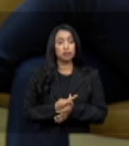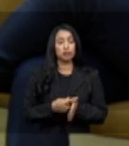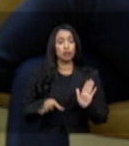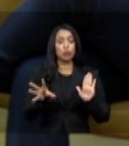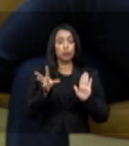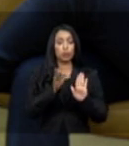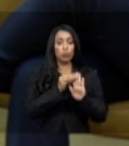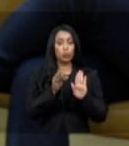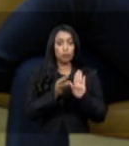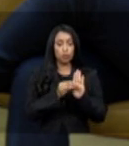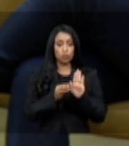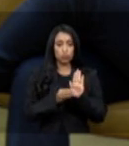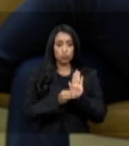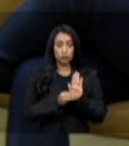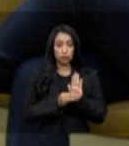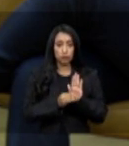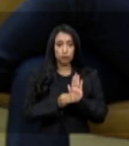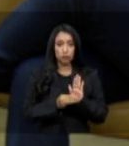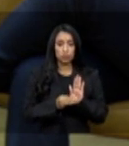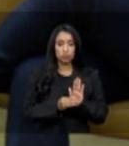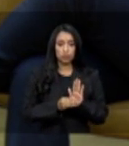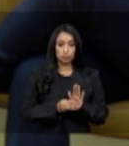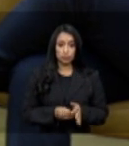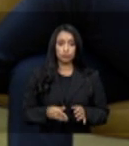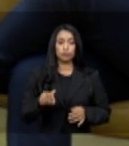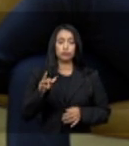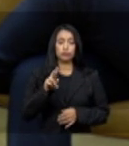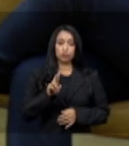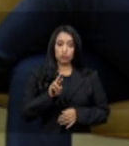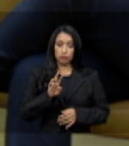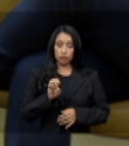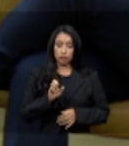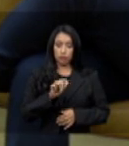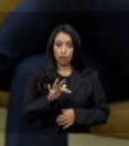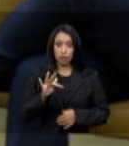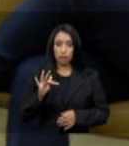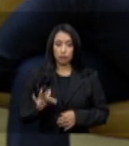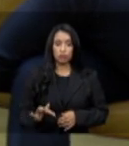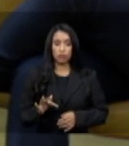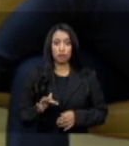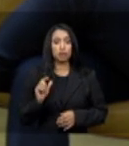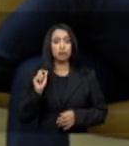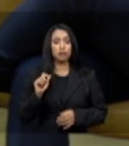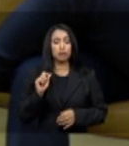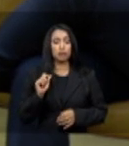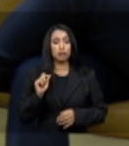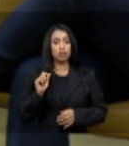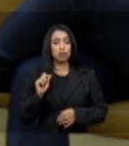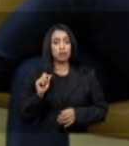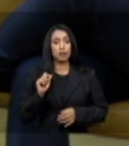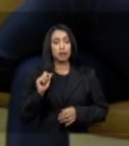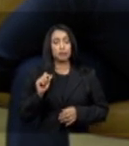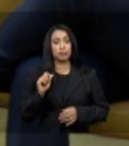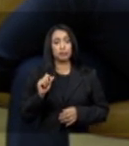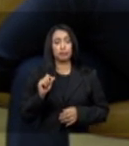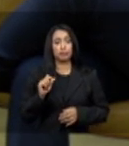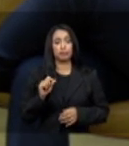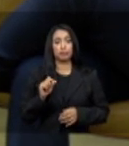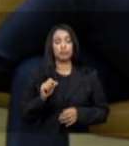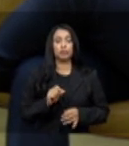conteúdo jurisdicional do douto ato decisório proferido por sua excelência consiste de uma conclamação aos